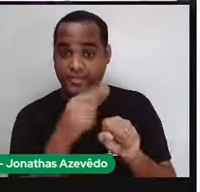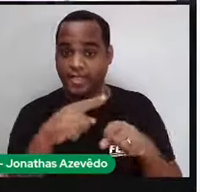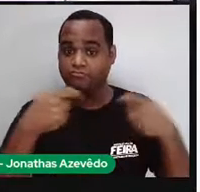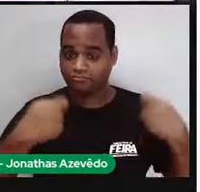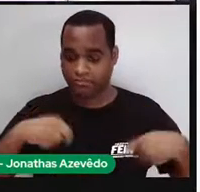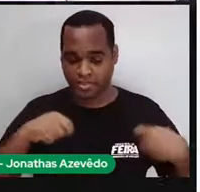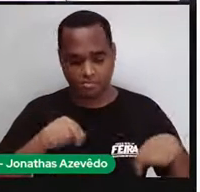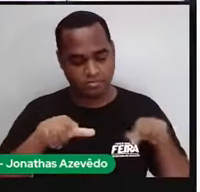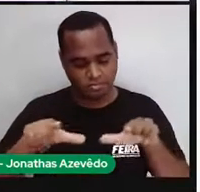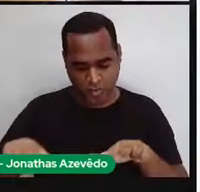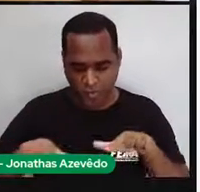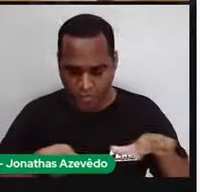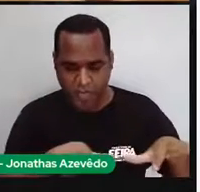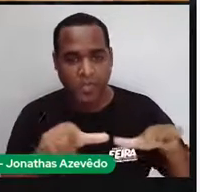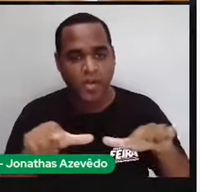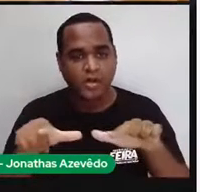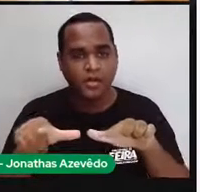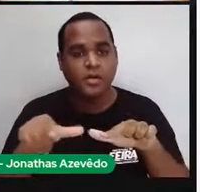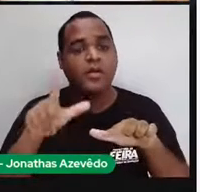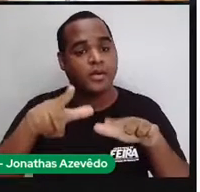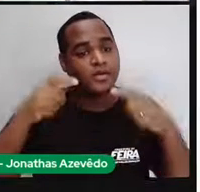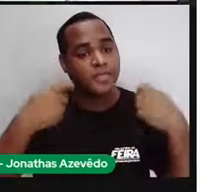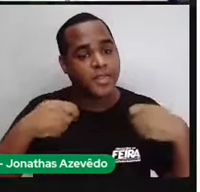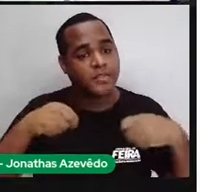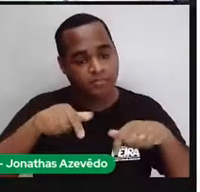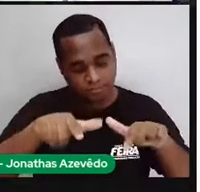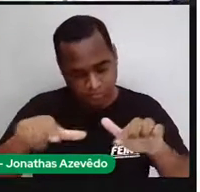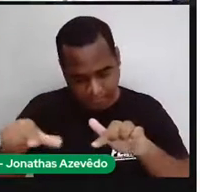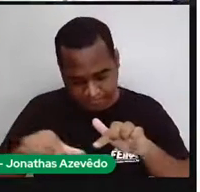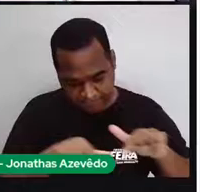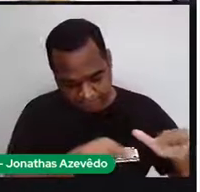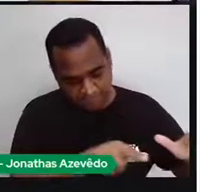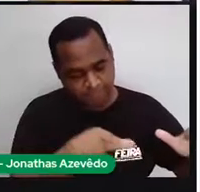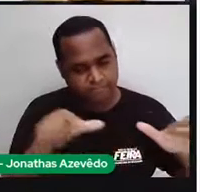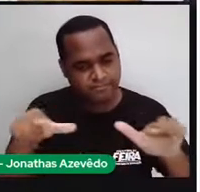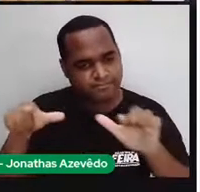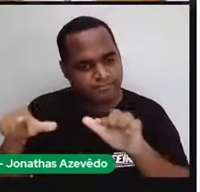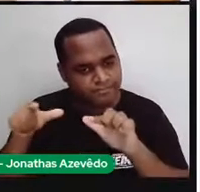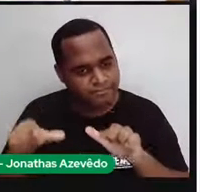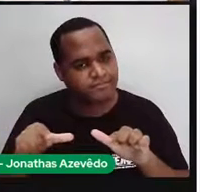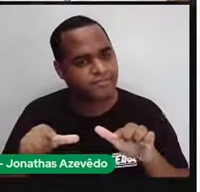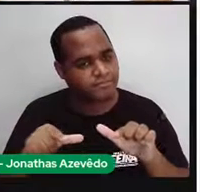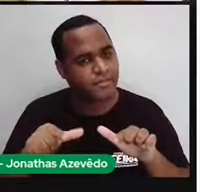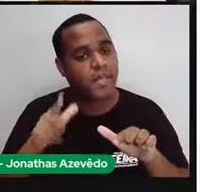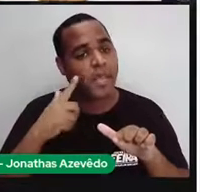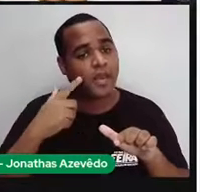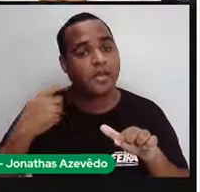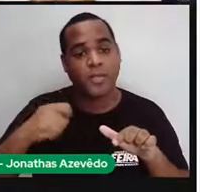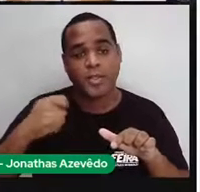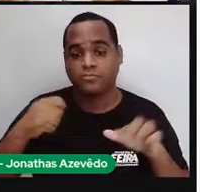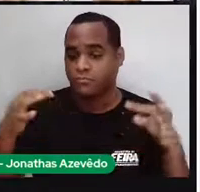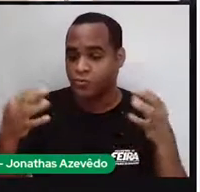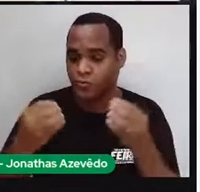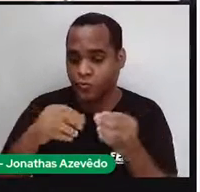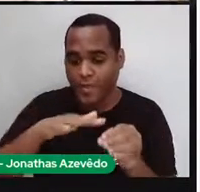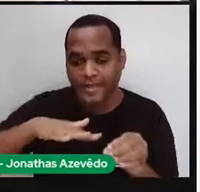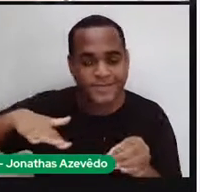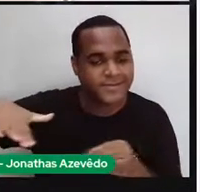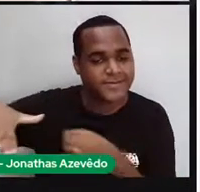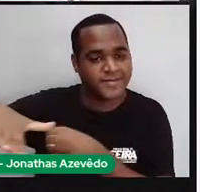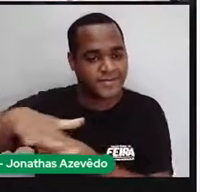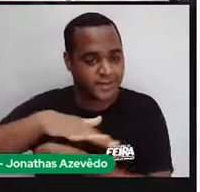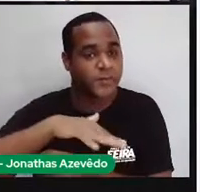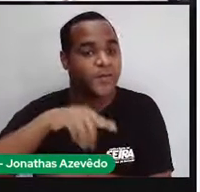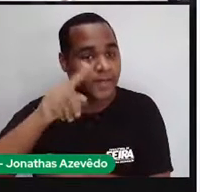naquela casa vai forrar o chão do piso vai cobrir a superfície